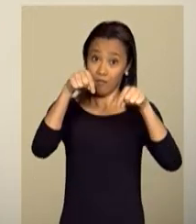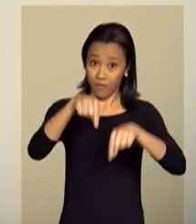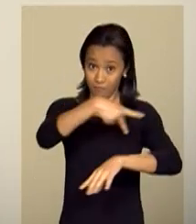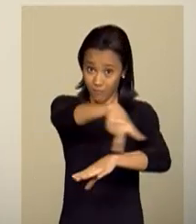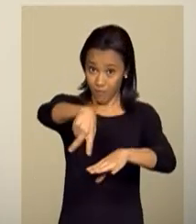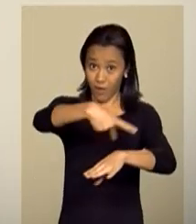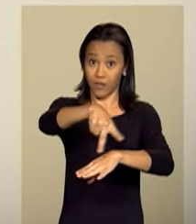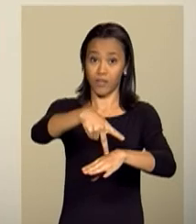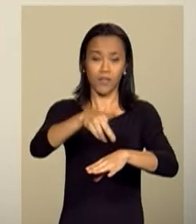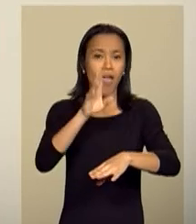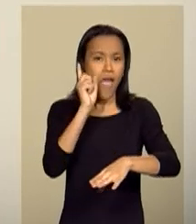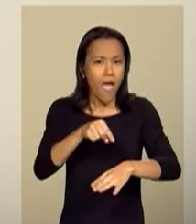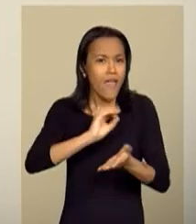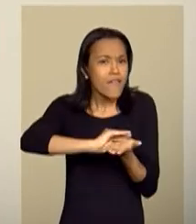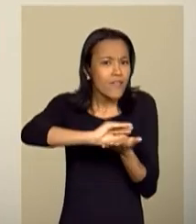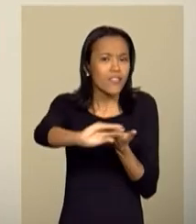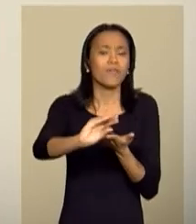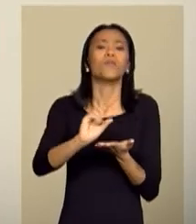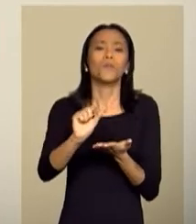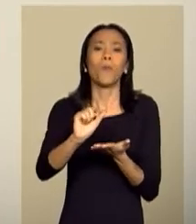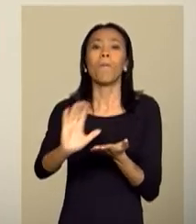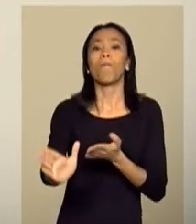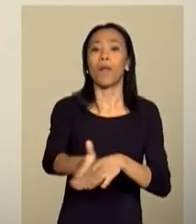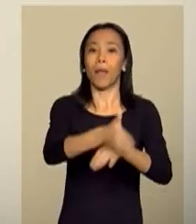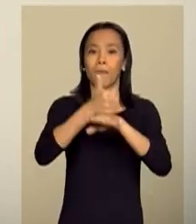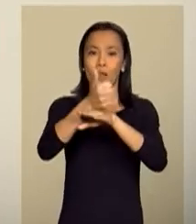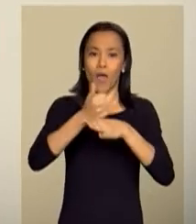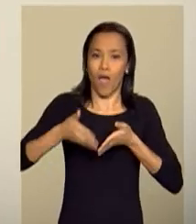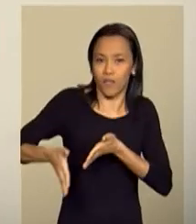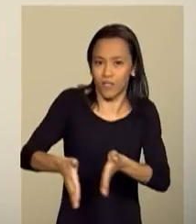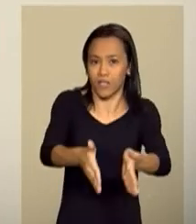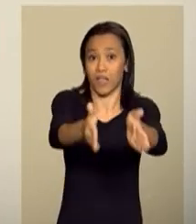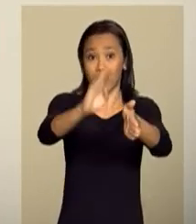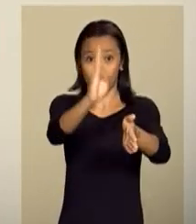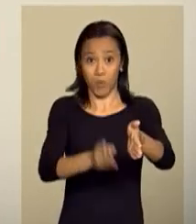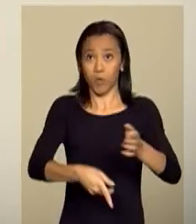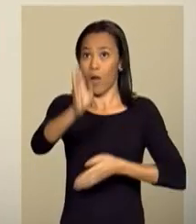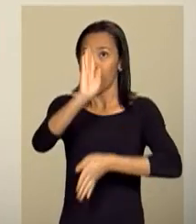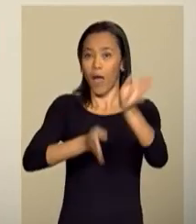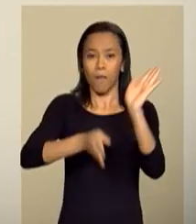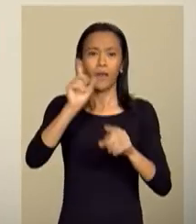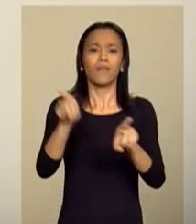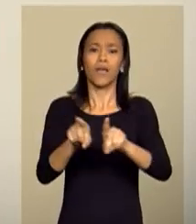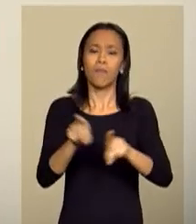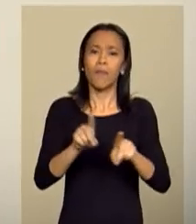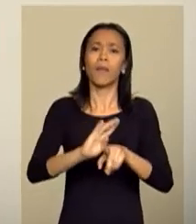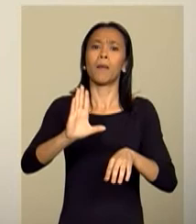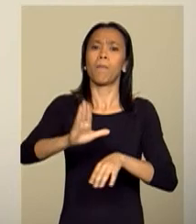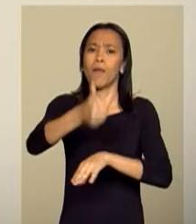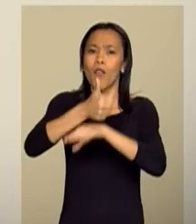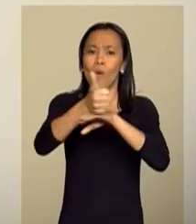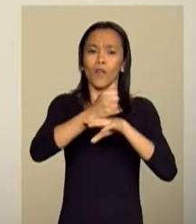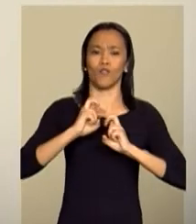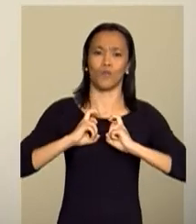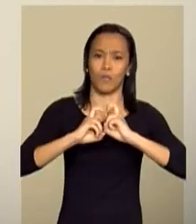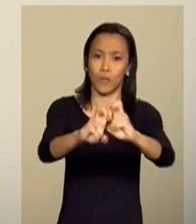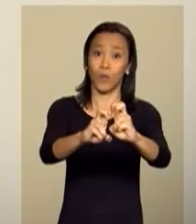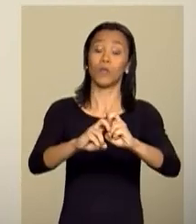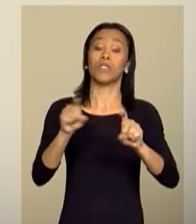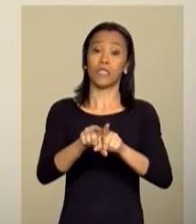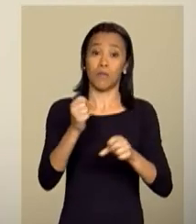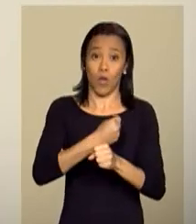país são investimentos para melhorar as estradas do Brasil investimentos nos metrôs nas obras de